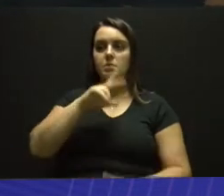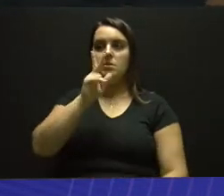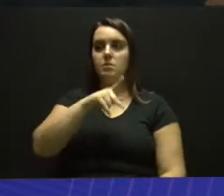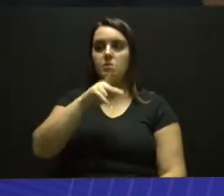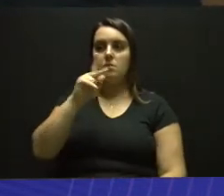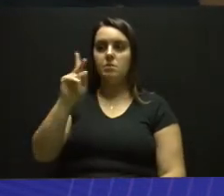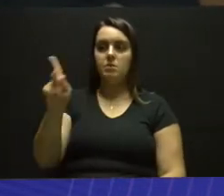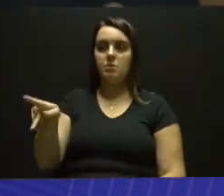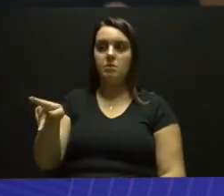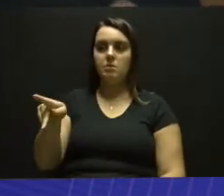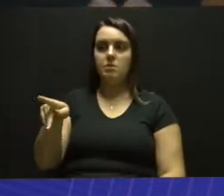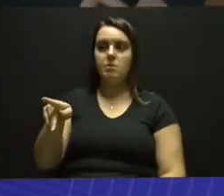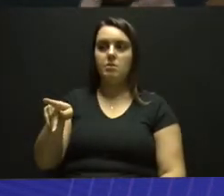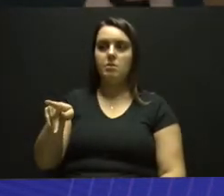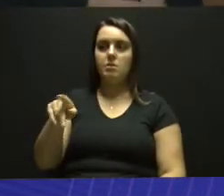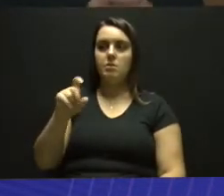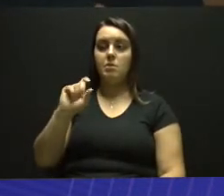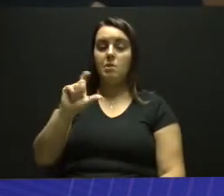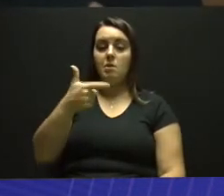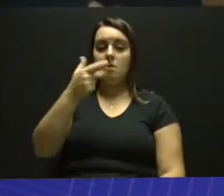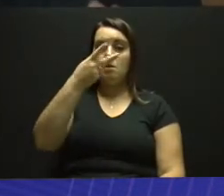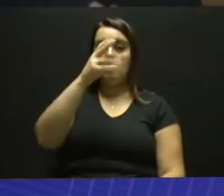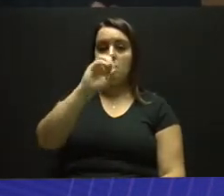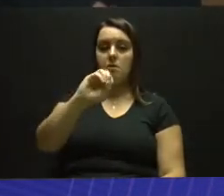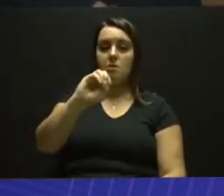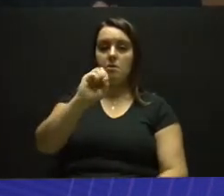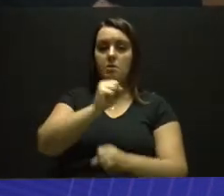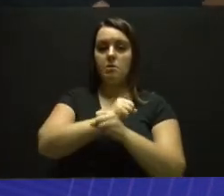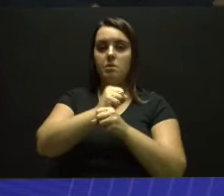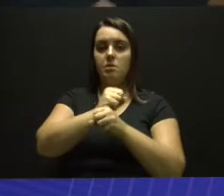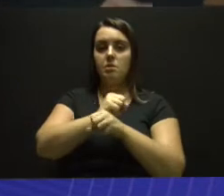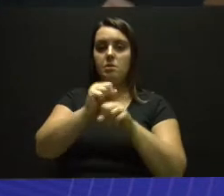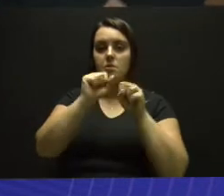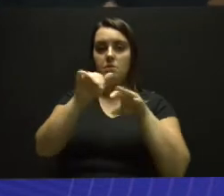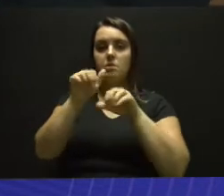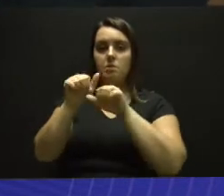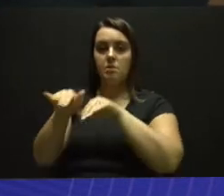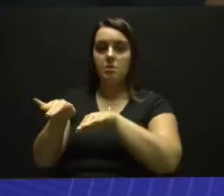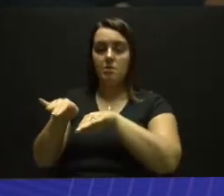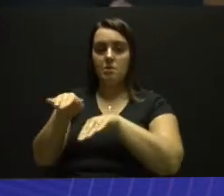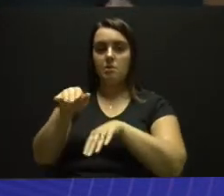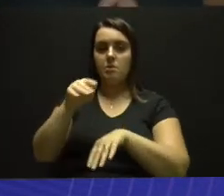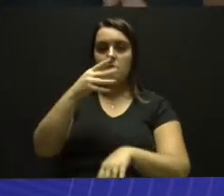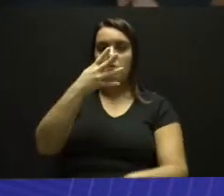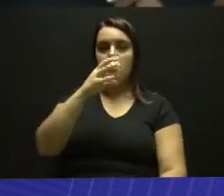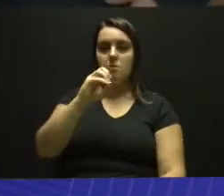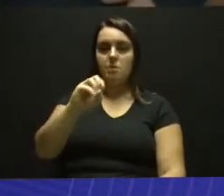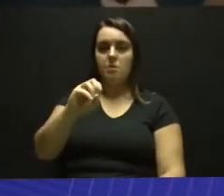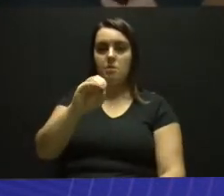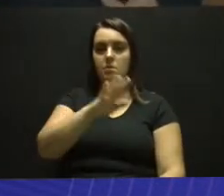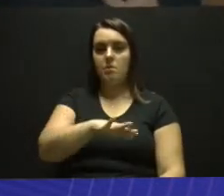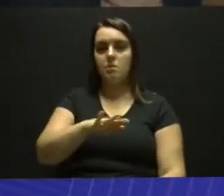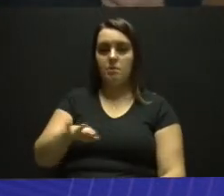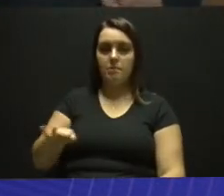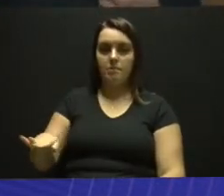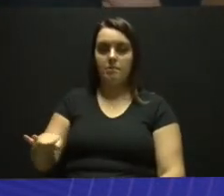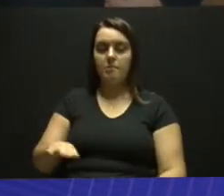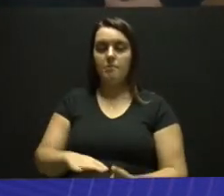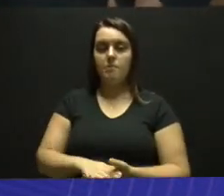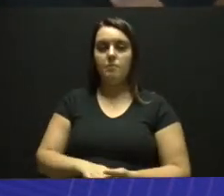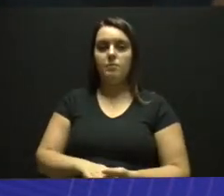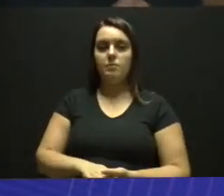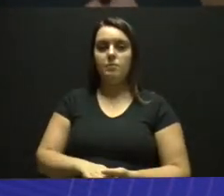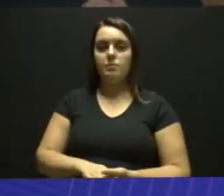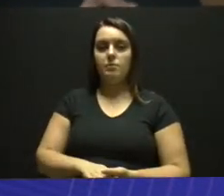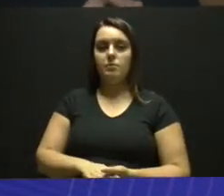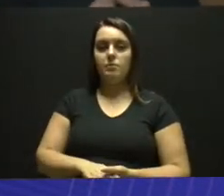há 20 anos treinando cerca de 40 crianças da comunidade atualmente dez alunos integram a